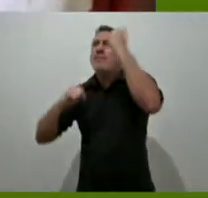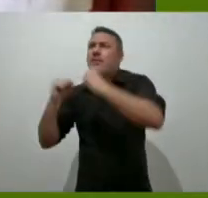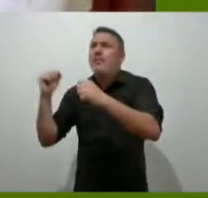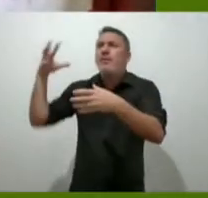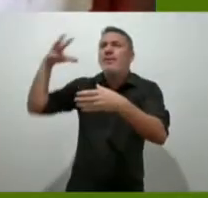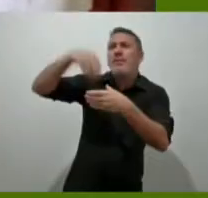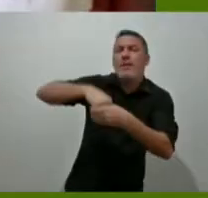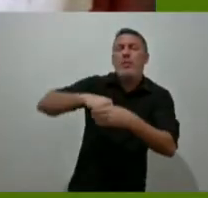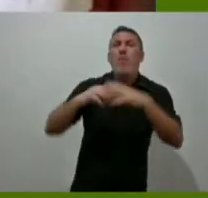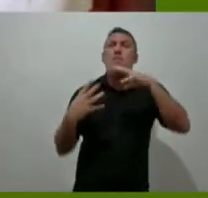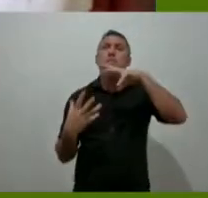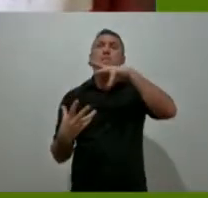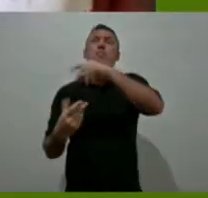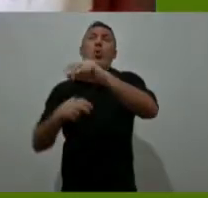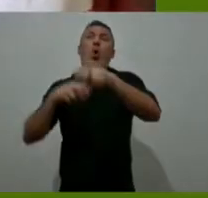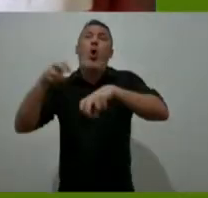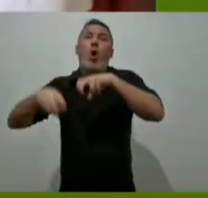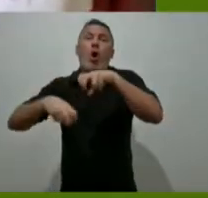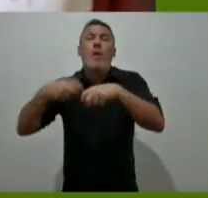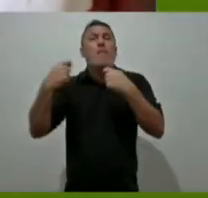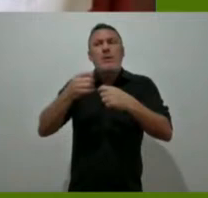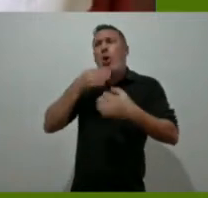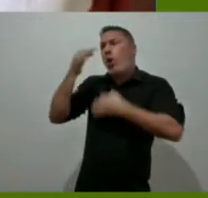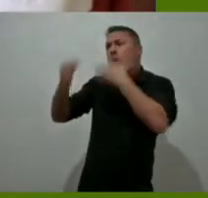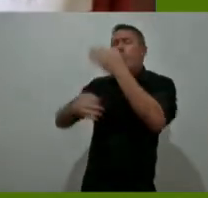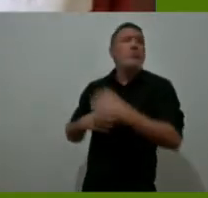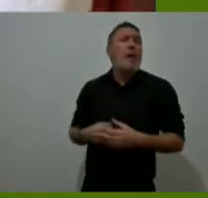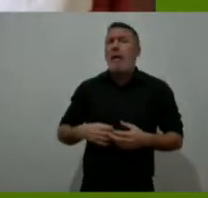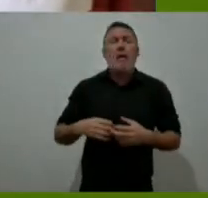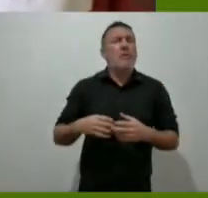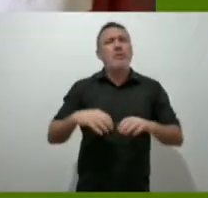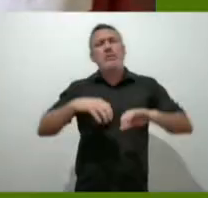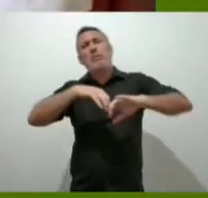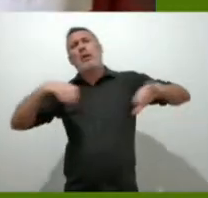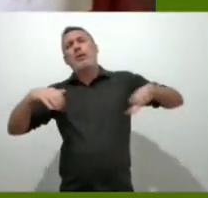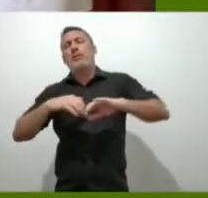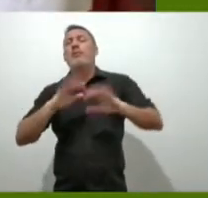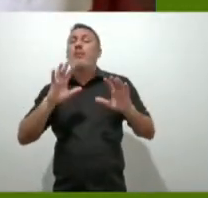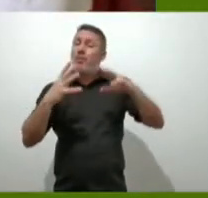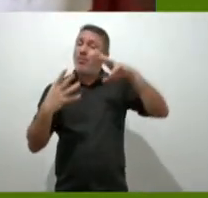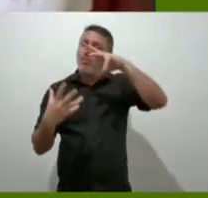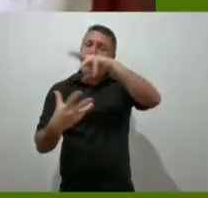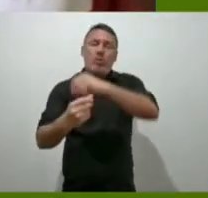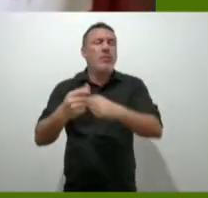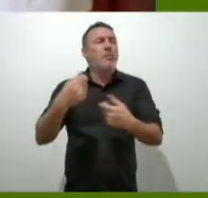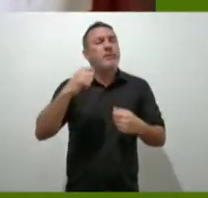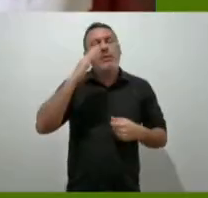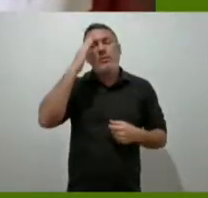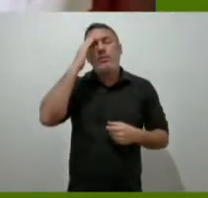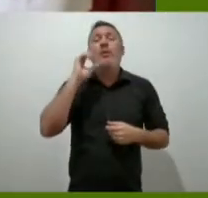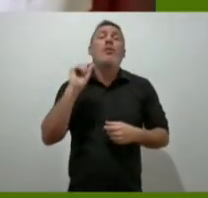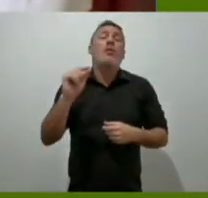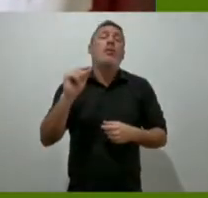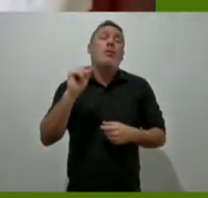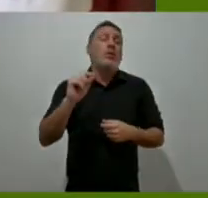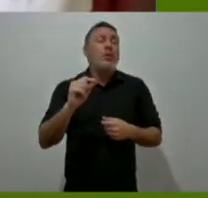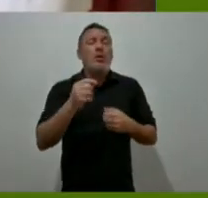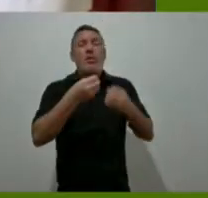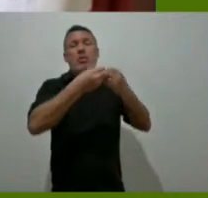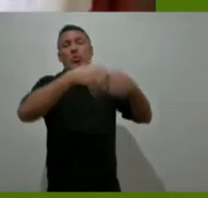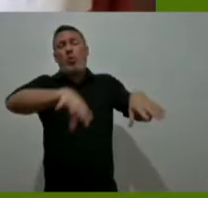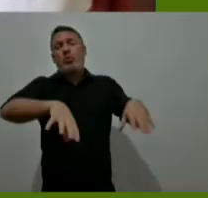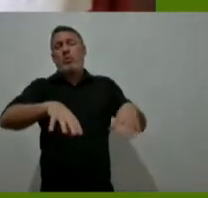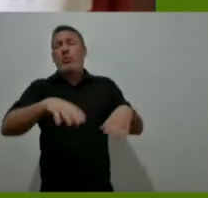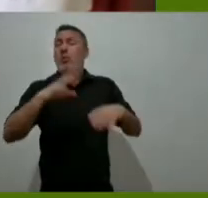ter que compreender que vai ter que retribuir o proprietário rural